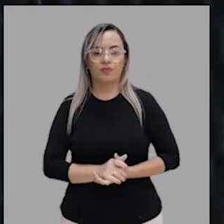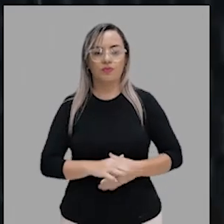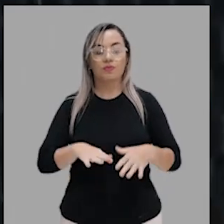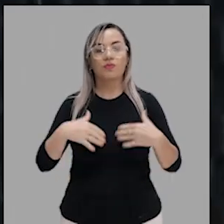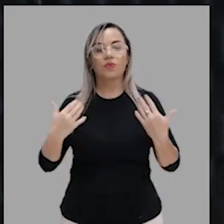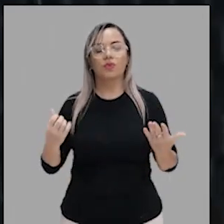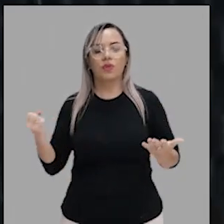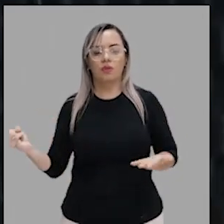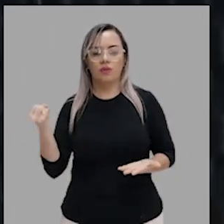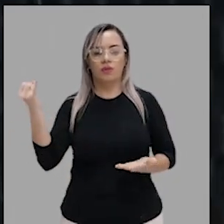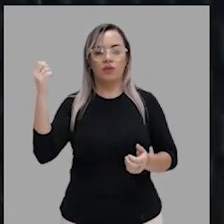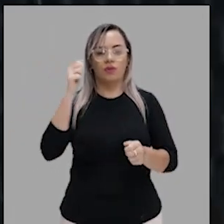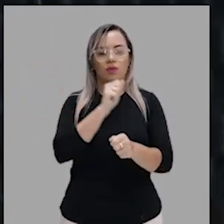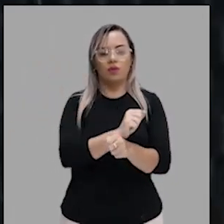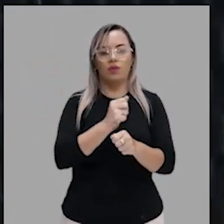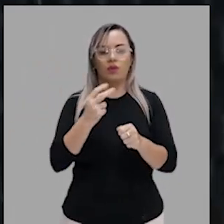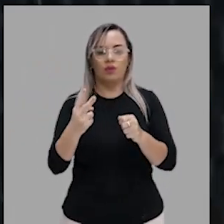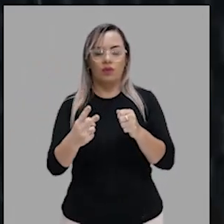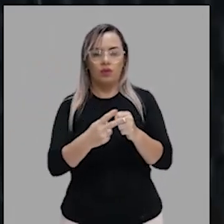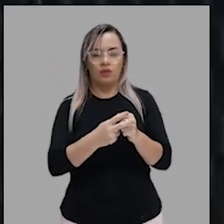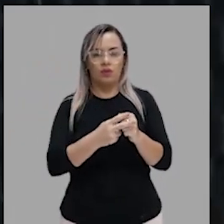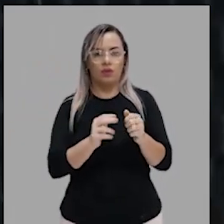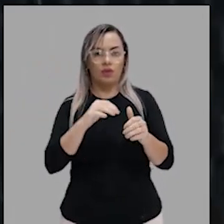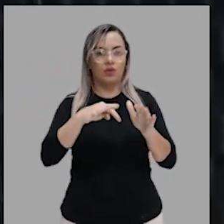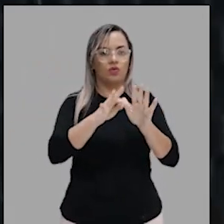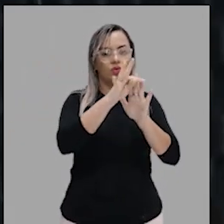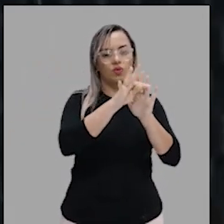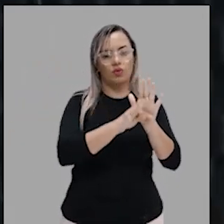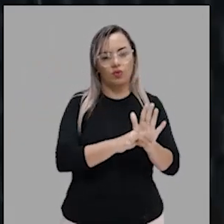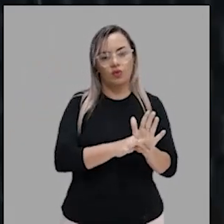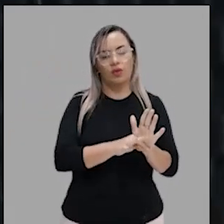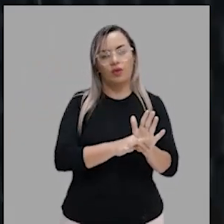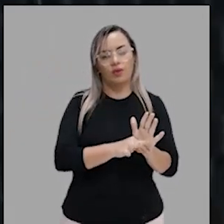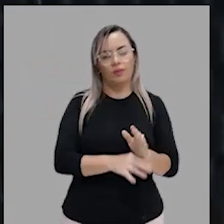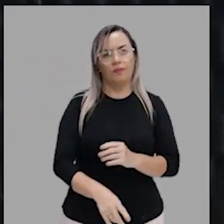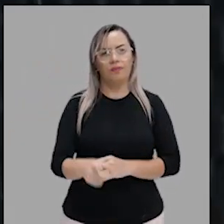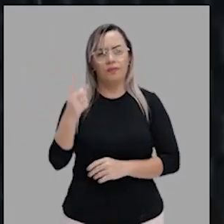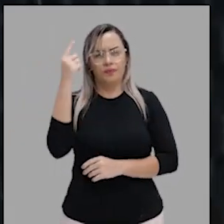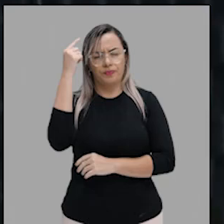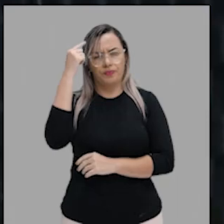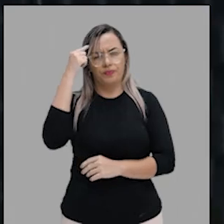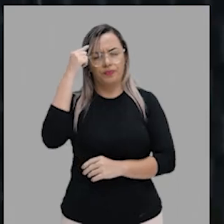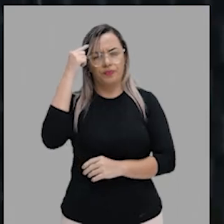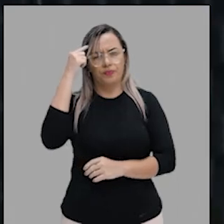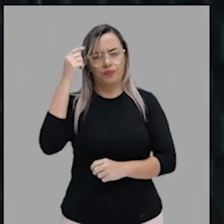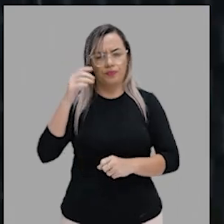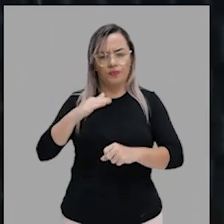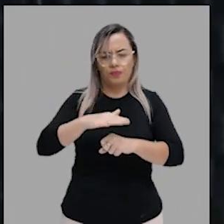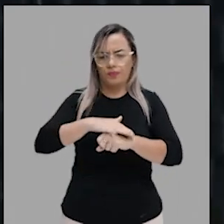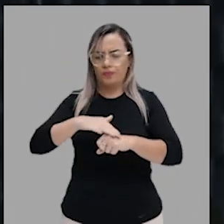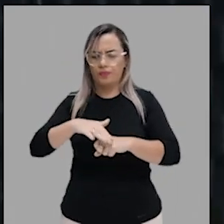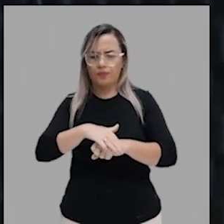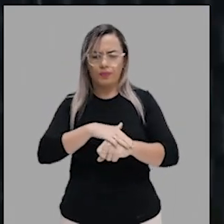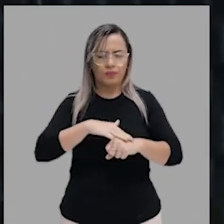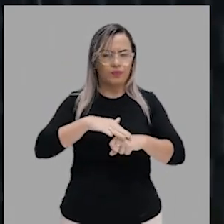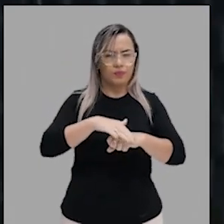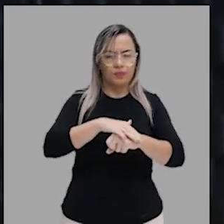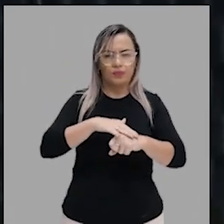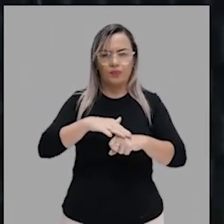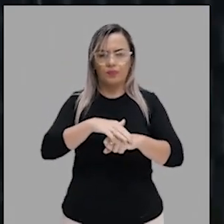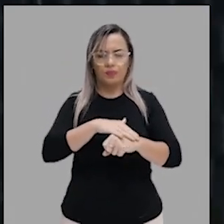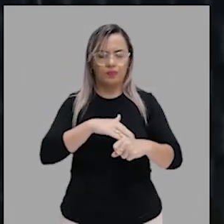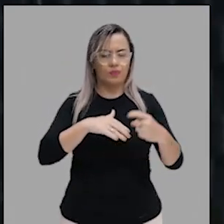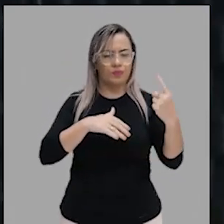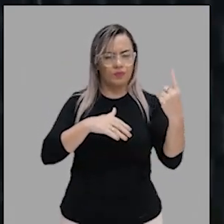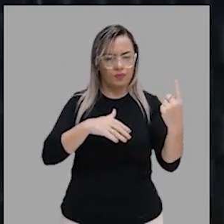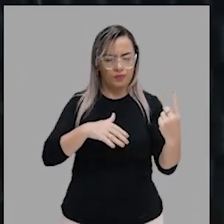num texto? Imaginem nós conversando e nesse diálogo eu estou contando uma história para vocês